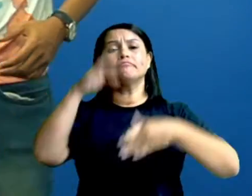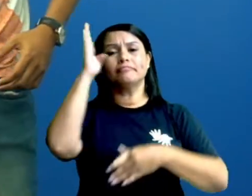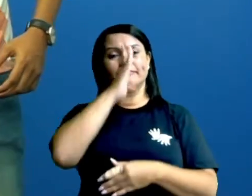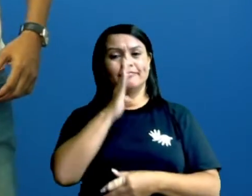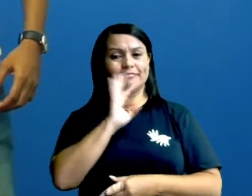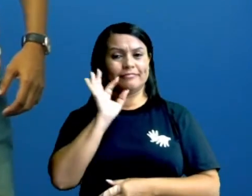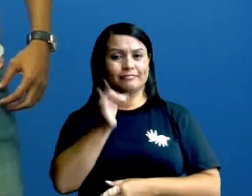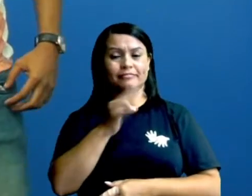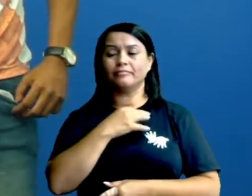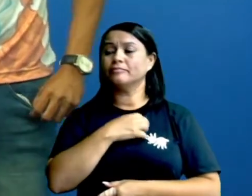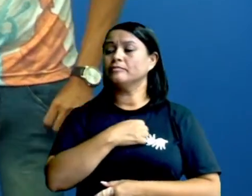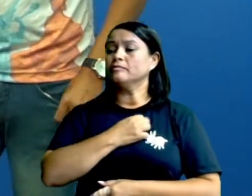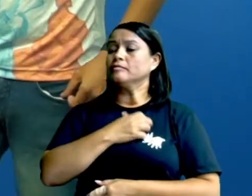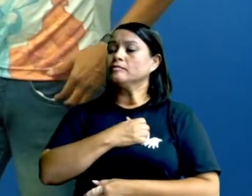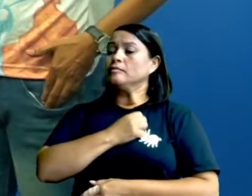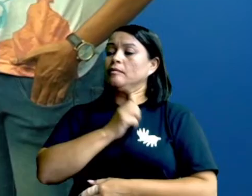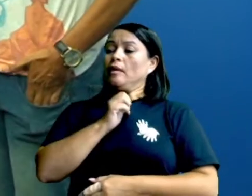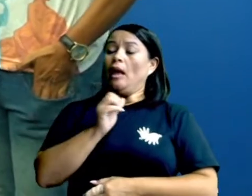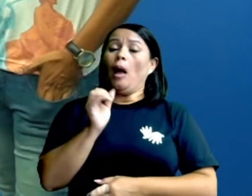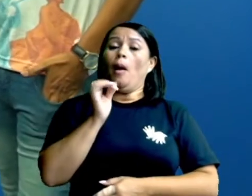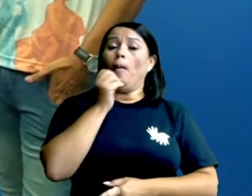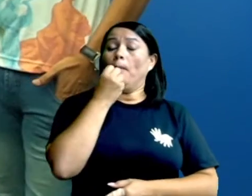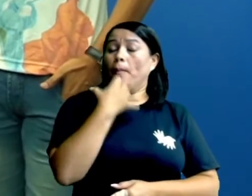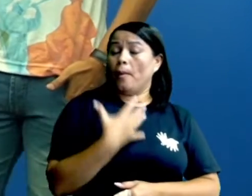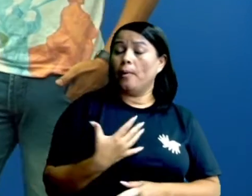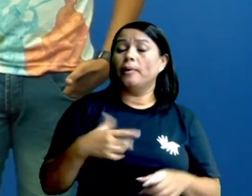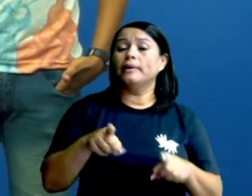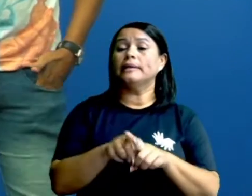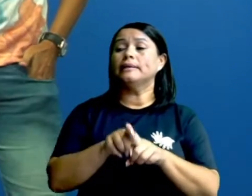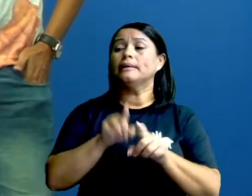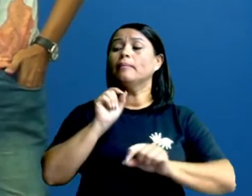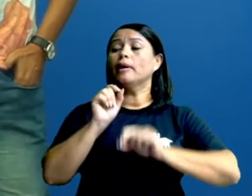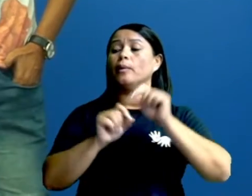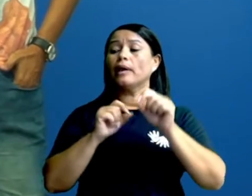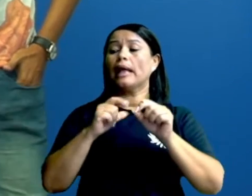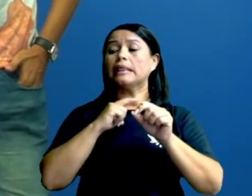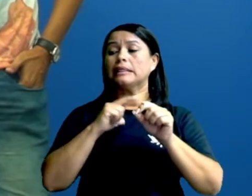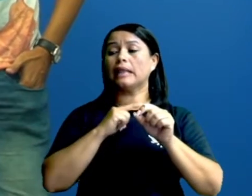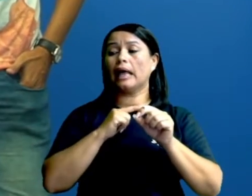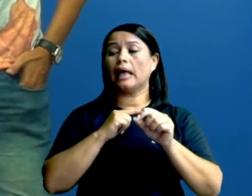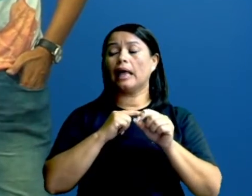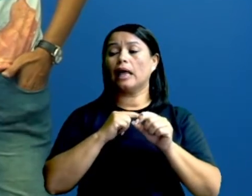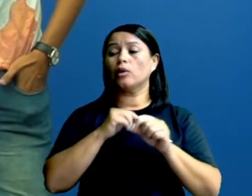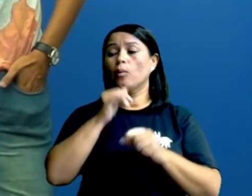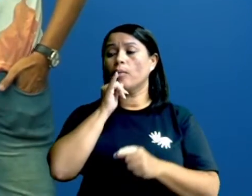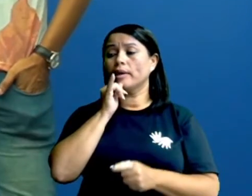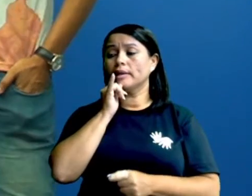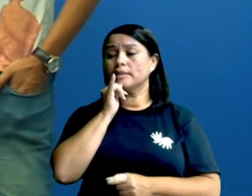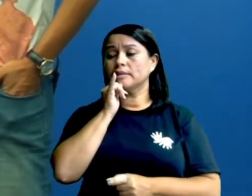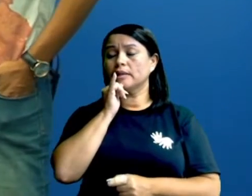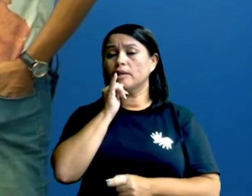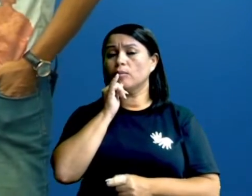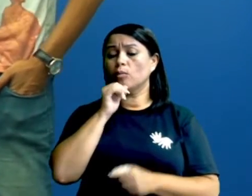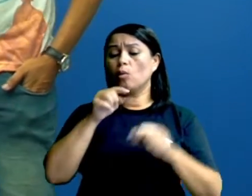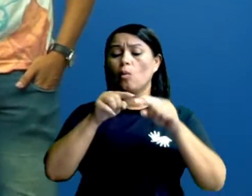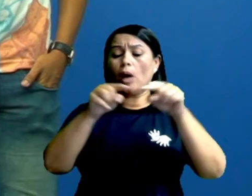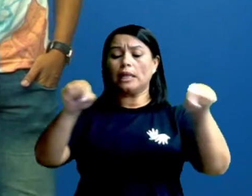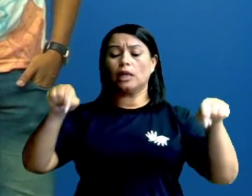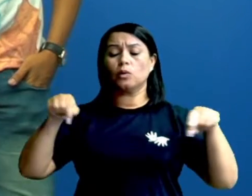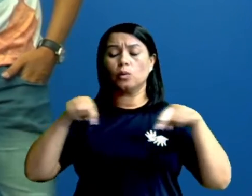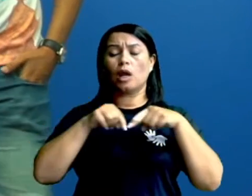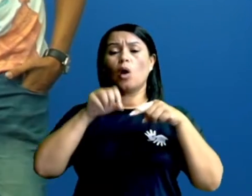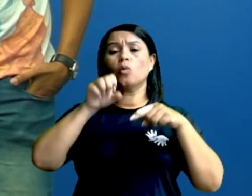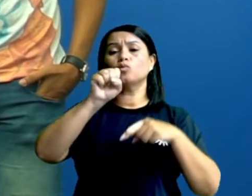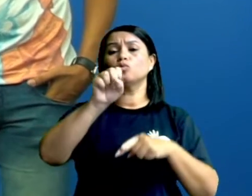Beleza? Bem, em relação aos aspectos, né, do quadro natural da região sudeste, vamos começar falando